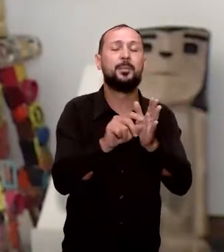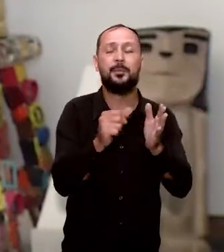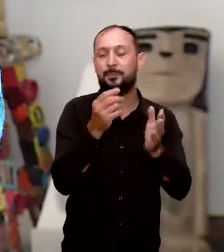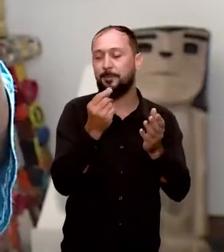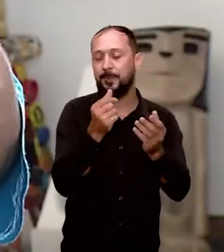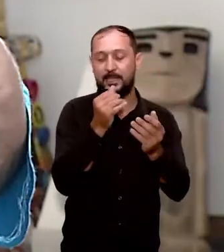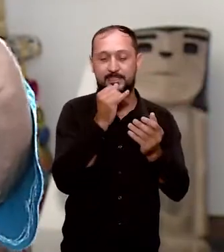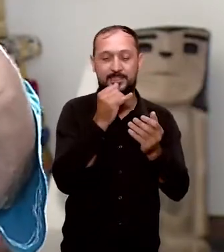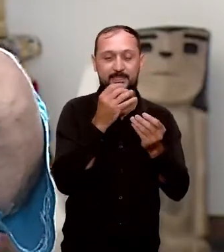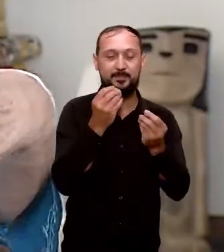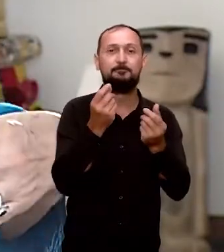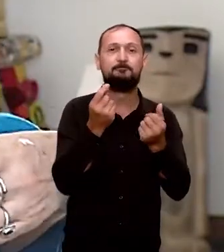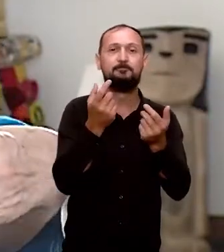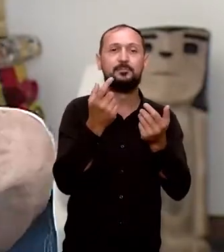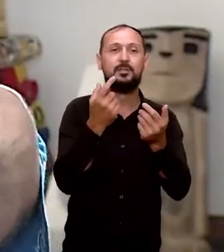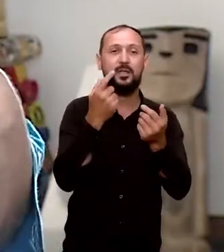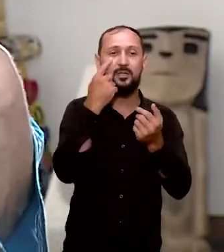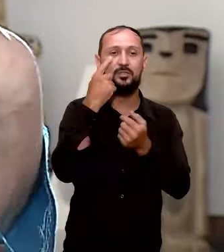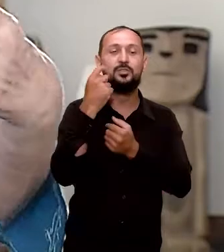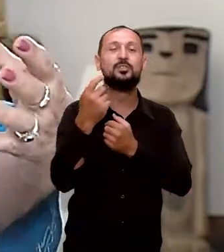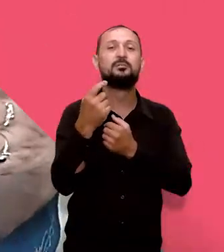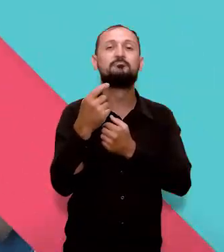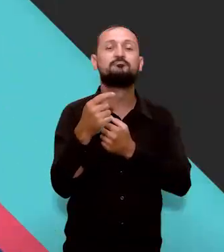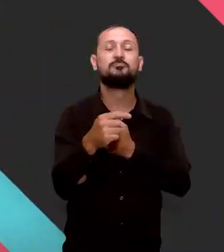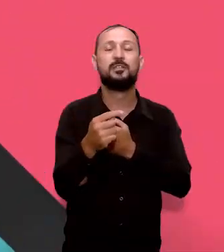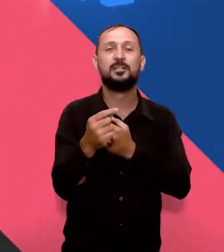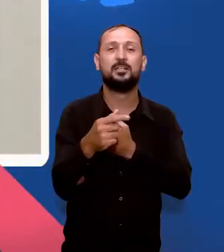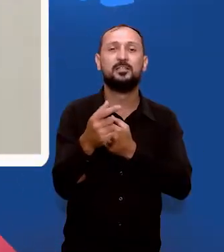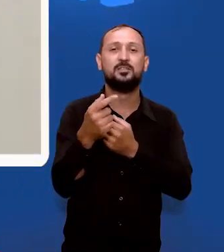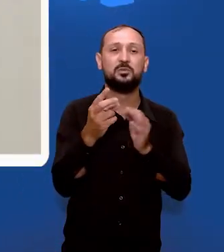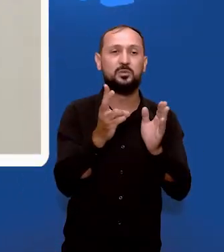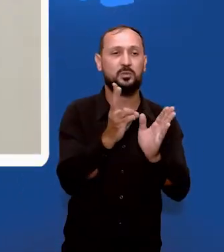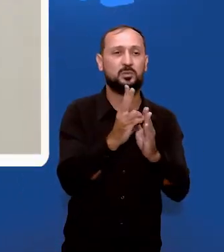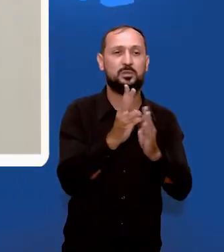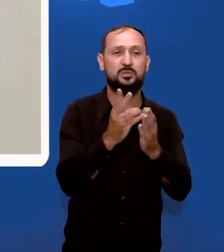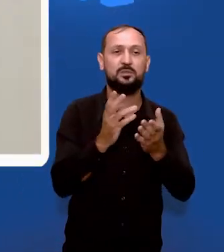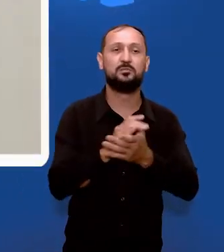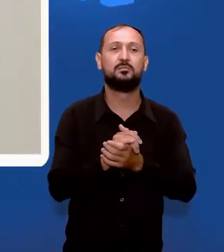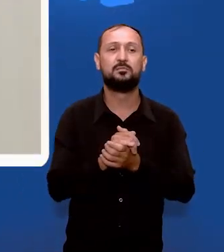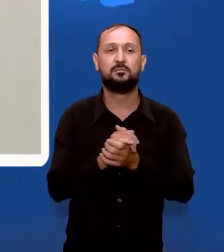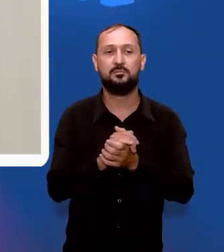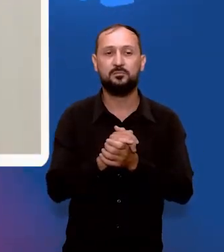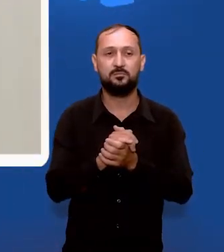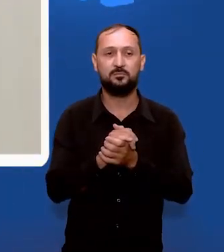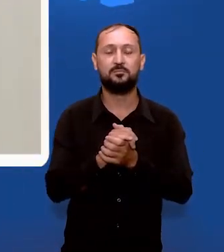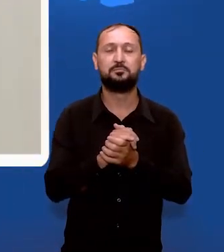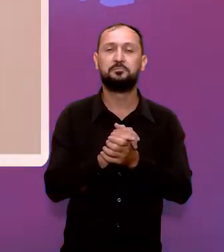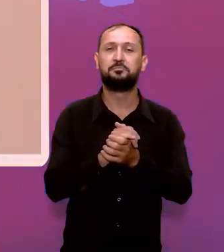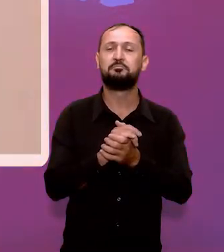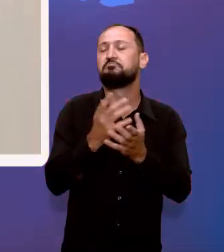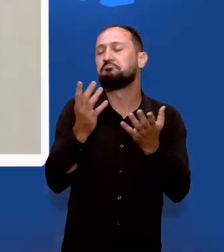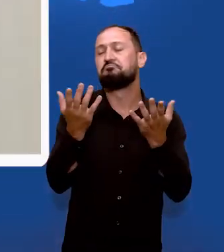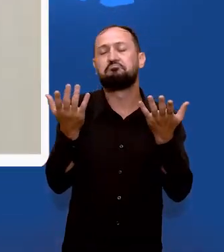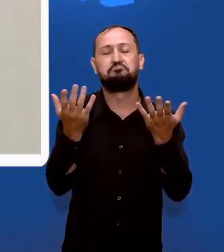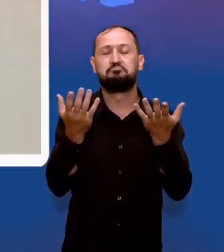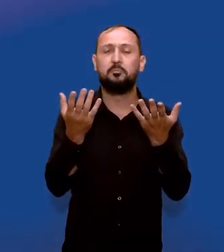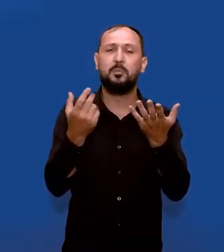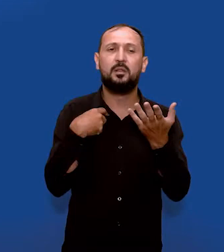que era de interesse dos índios. Enfim, ele